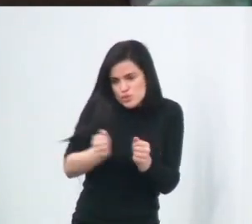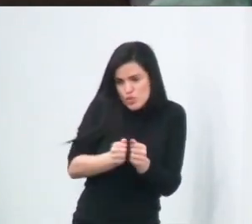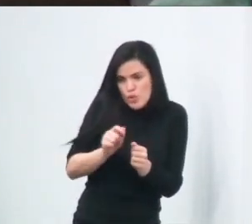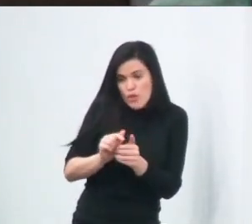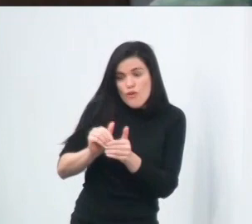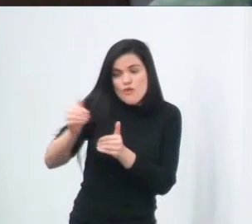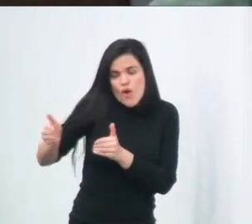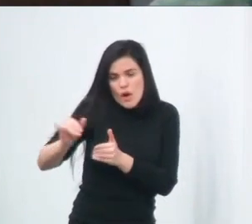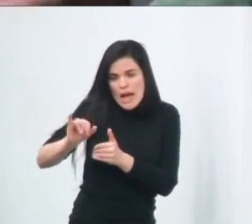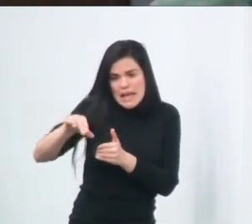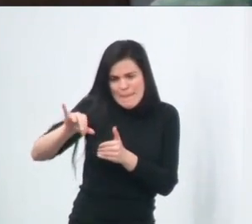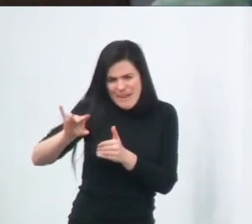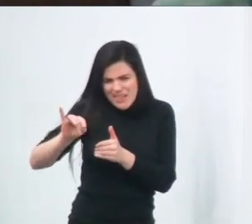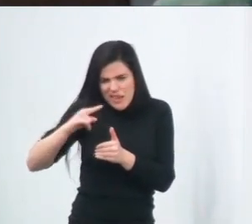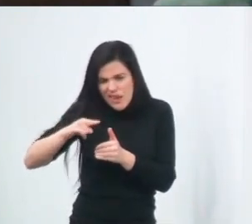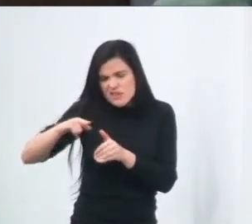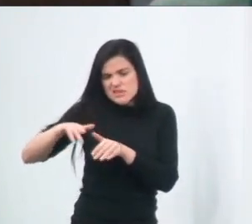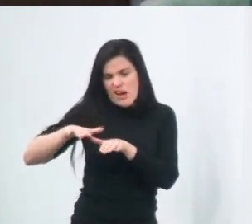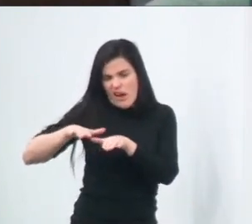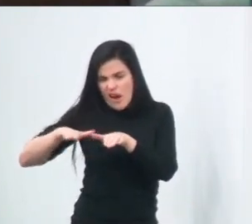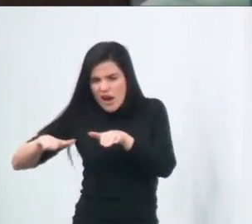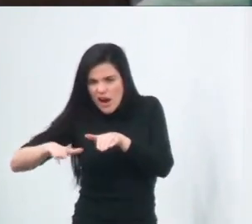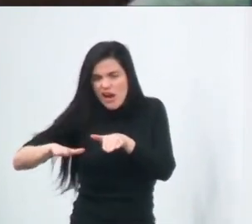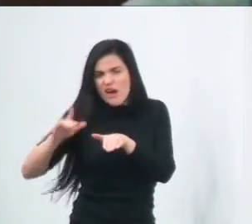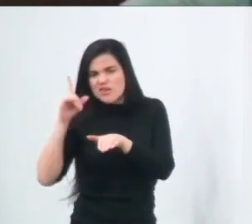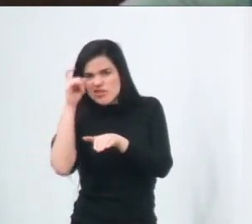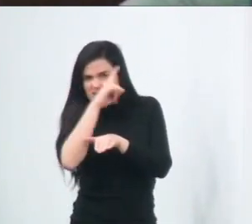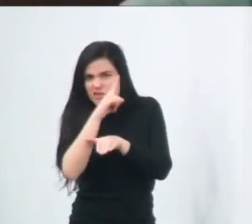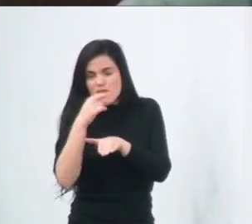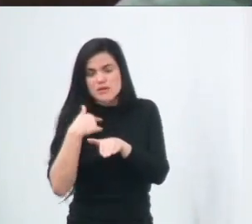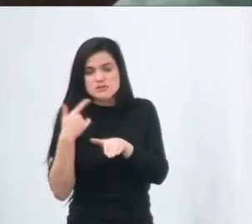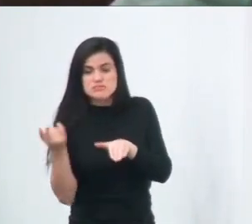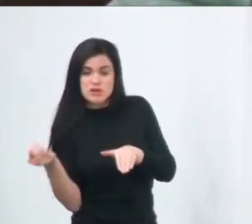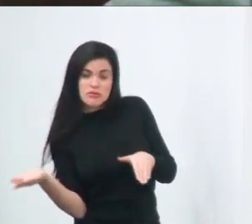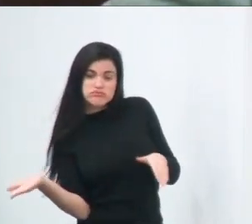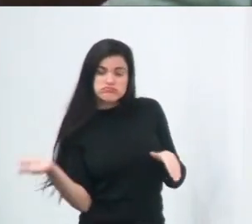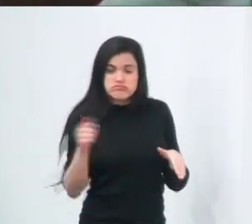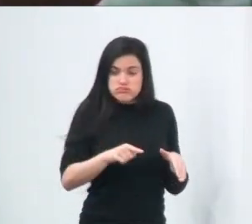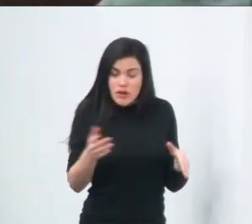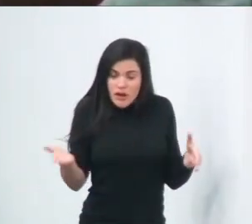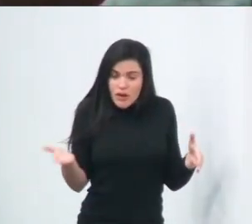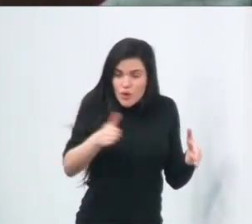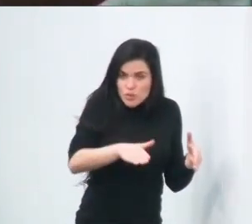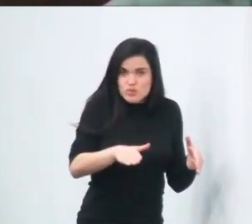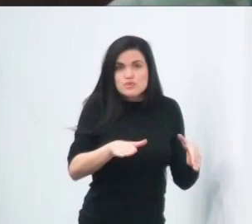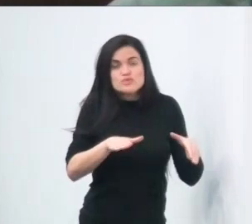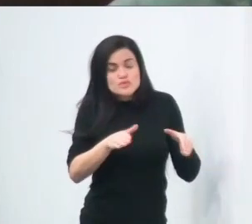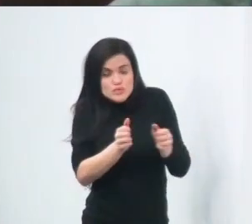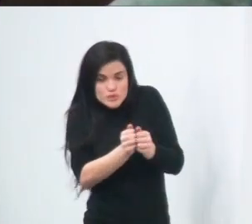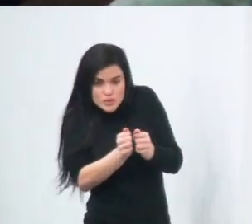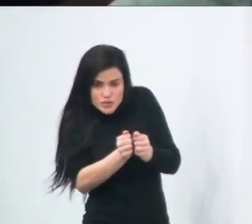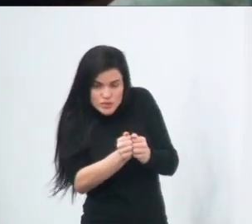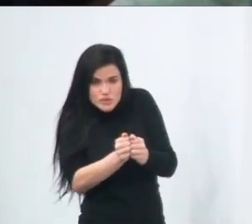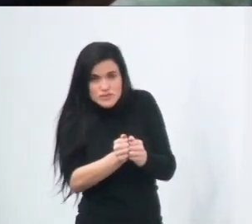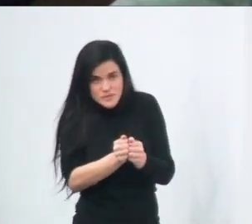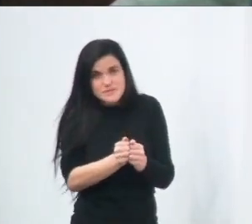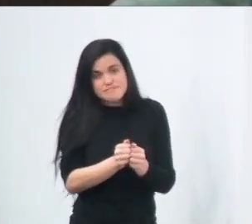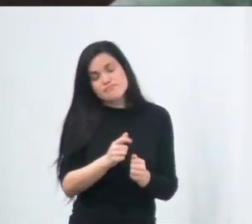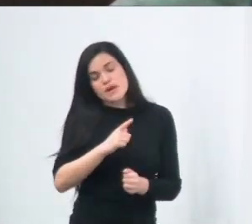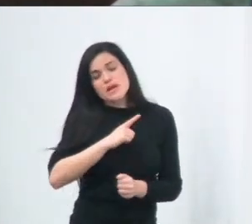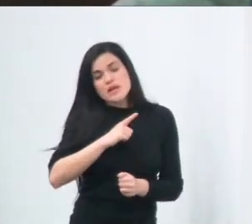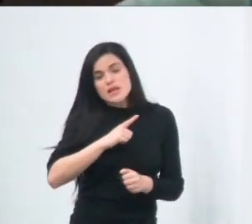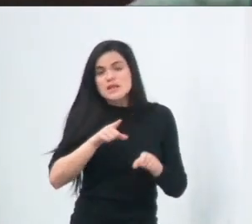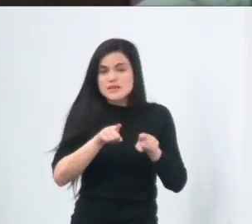muita dificuldade de estacionamento, locomoção e assim por diante. E também vai colocar uma estrutura de atendimento emergencial no